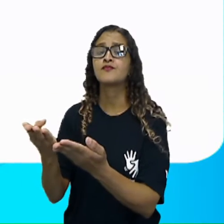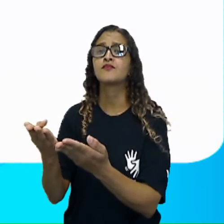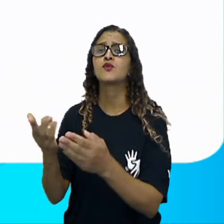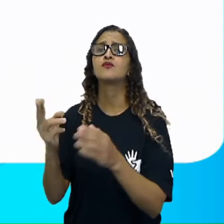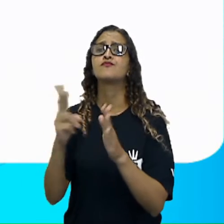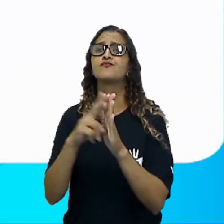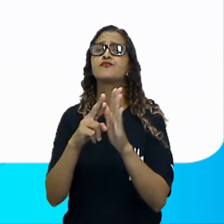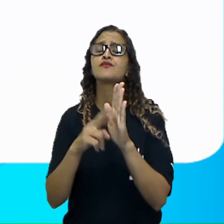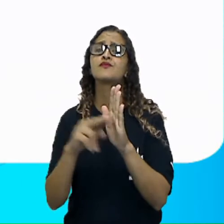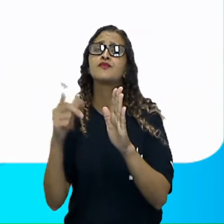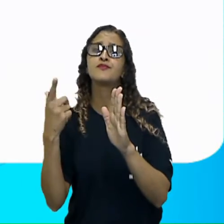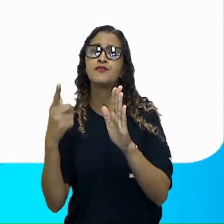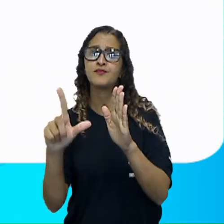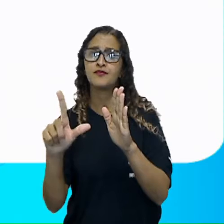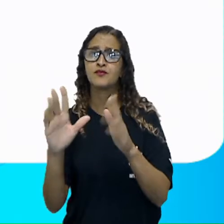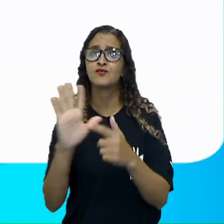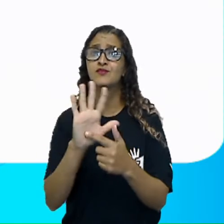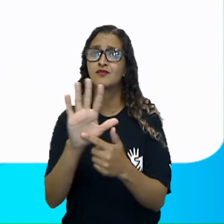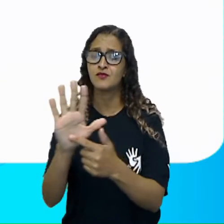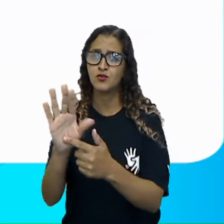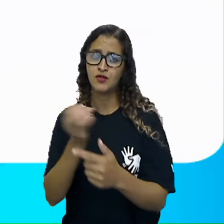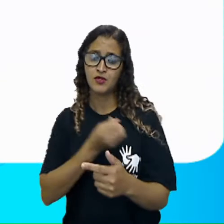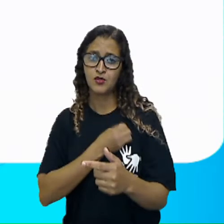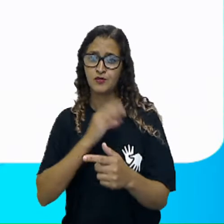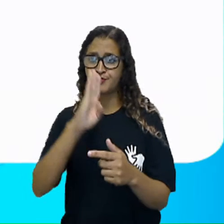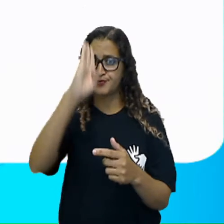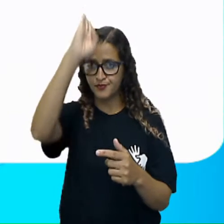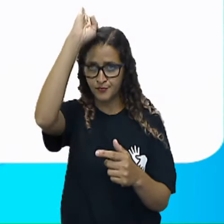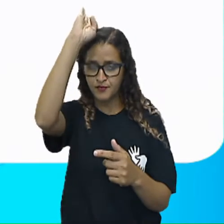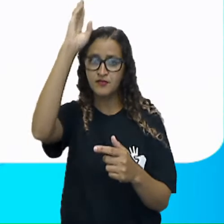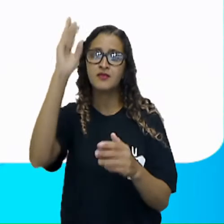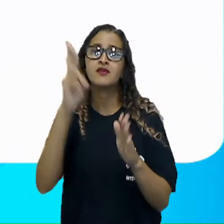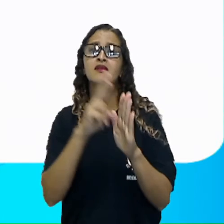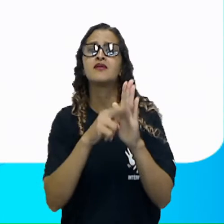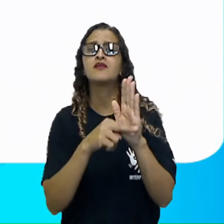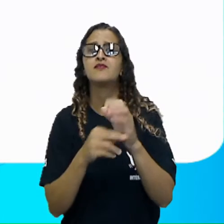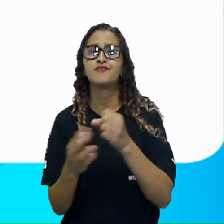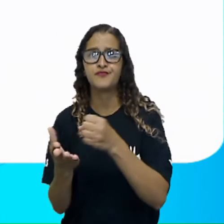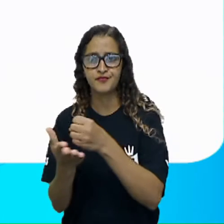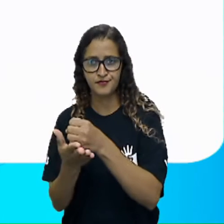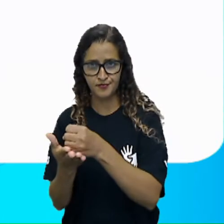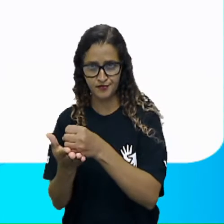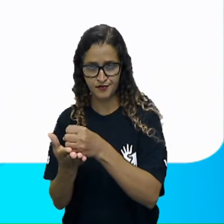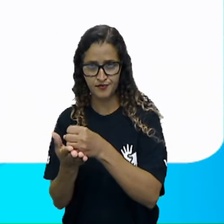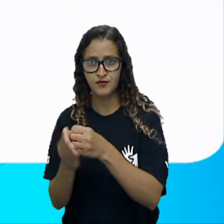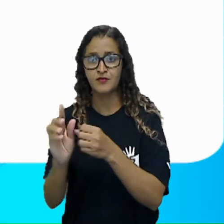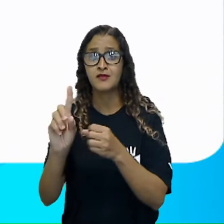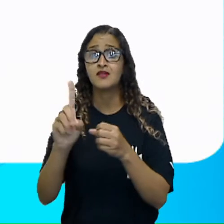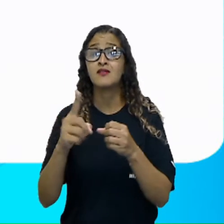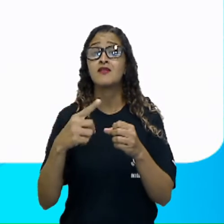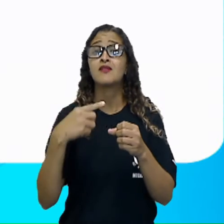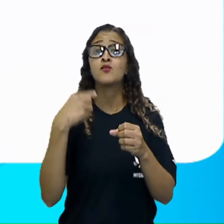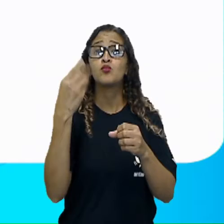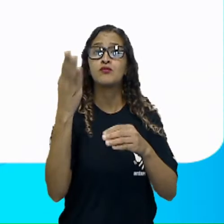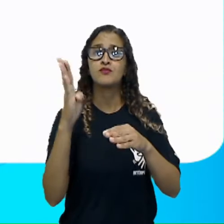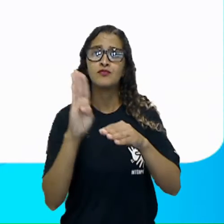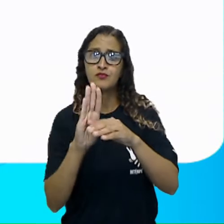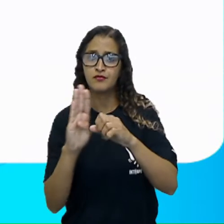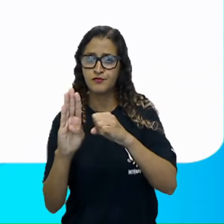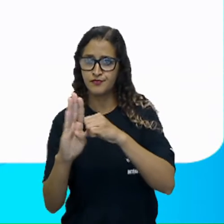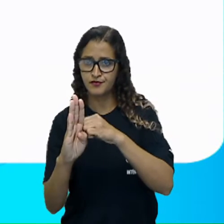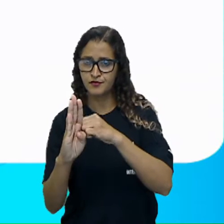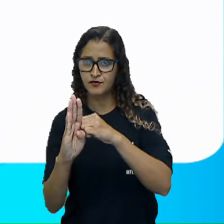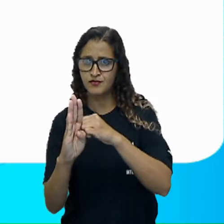Outra regrinha. No caso da utilização de numeral romano, a regra básica é: depois